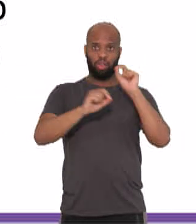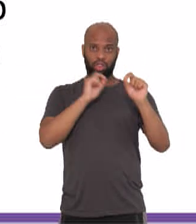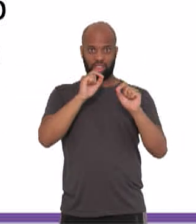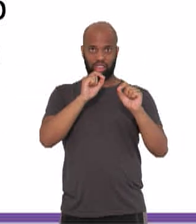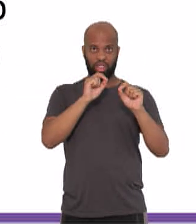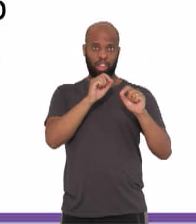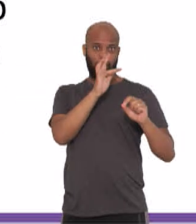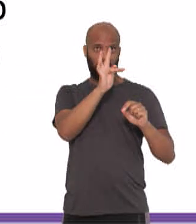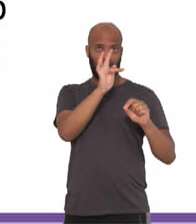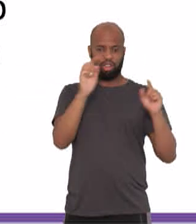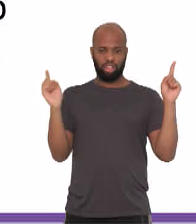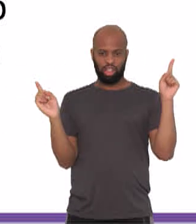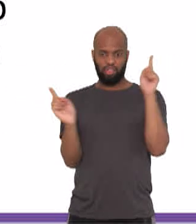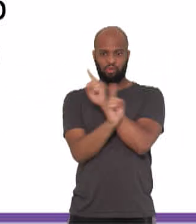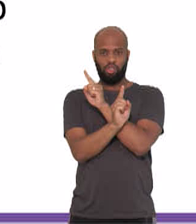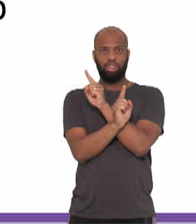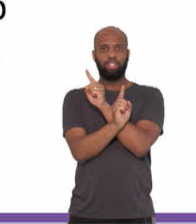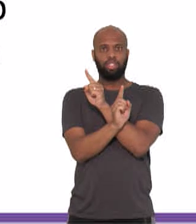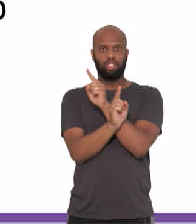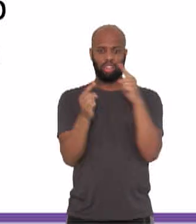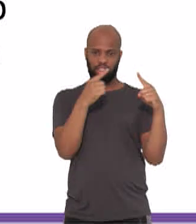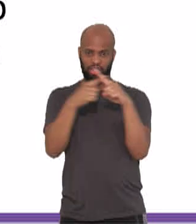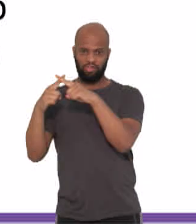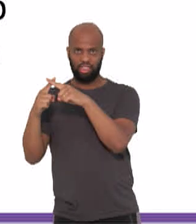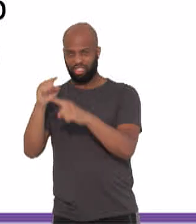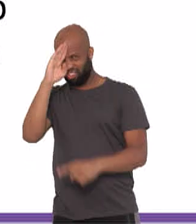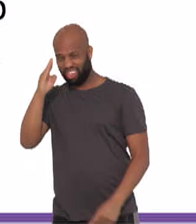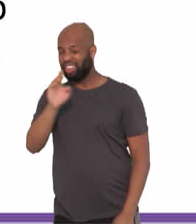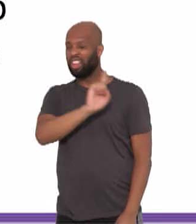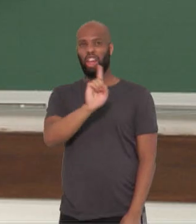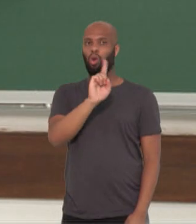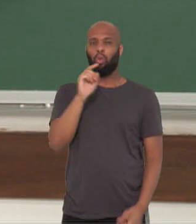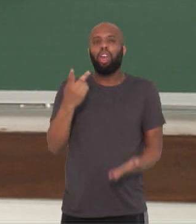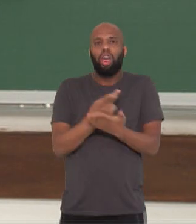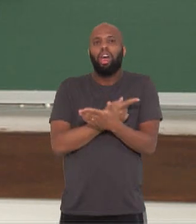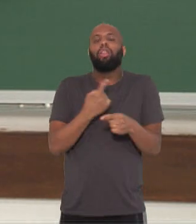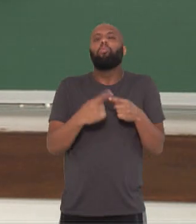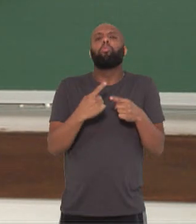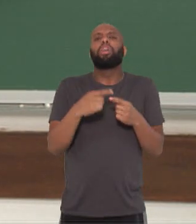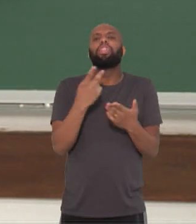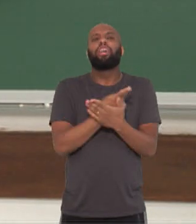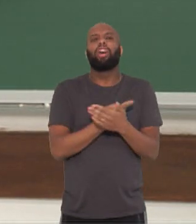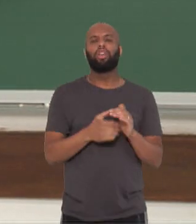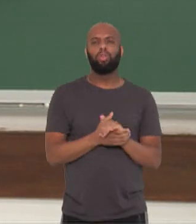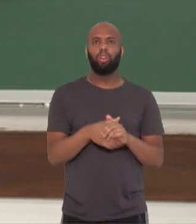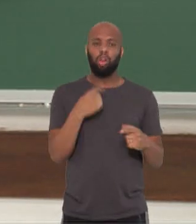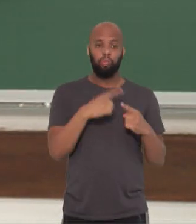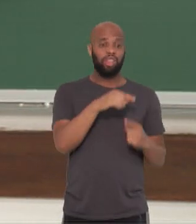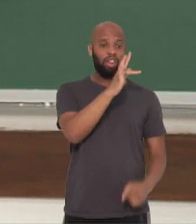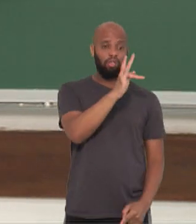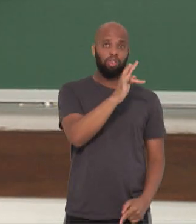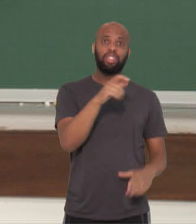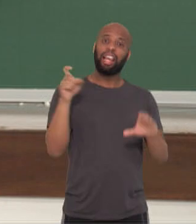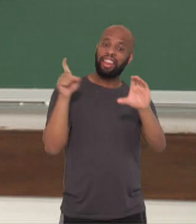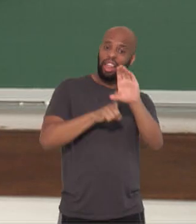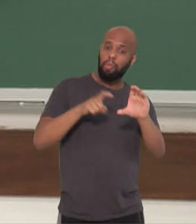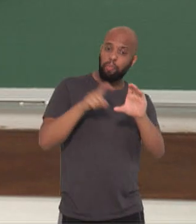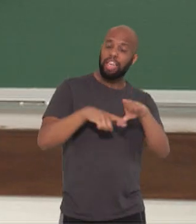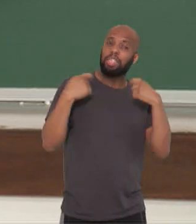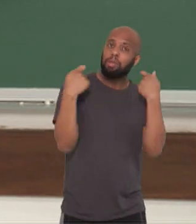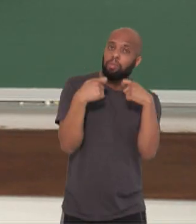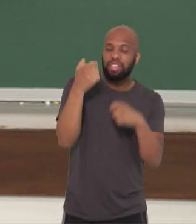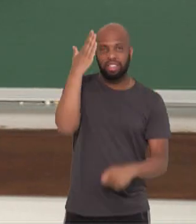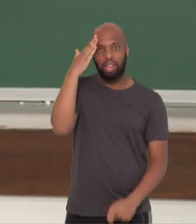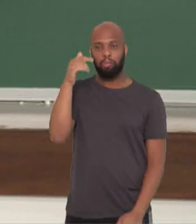produto de suas cargas e direta. Não, aqui já está errado, porque veja, a força depende do valor das